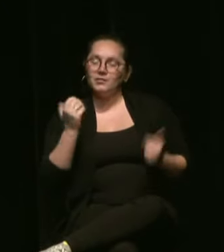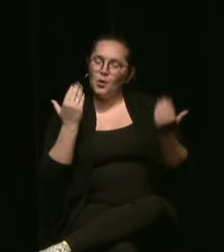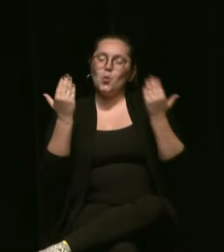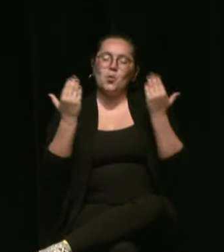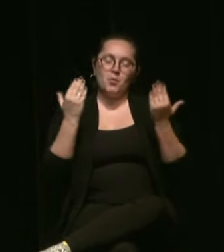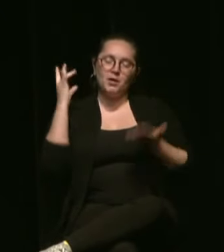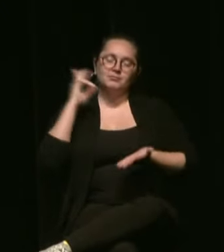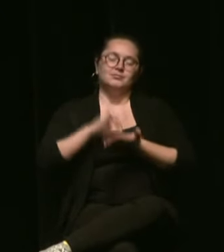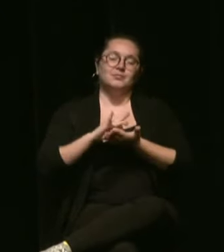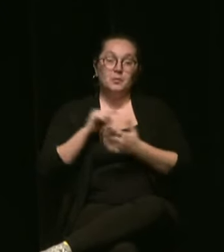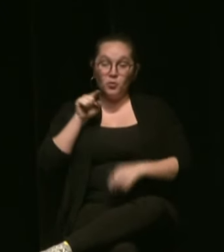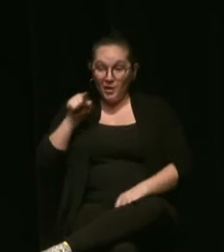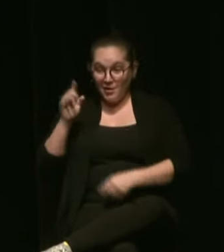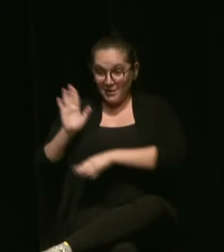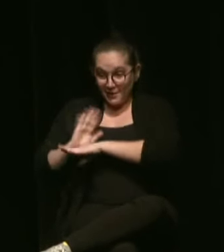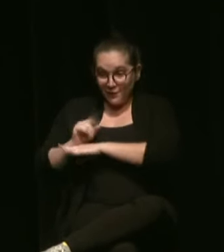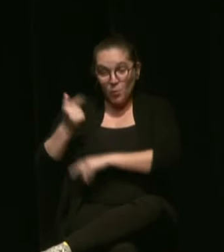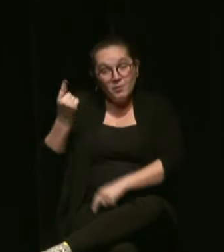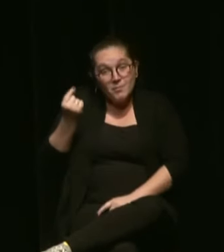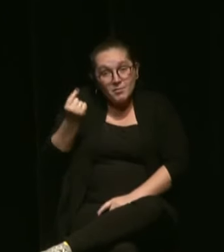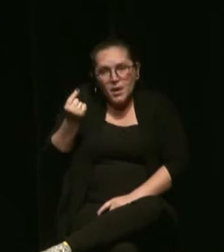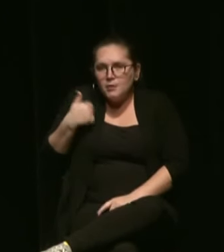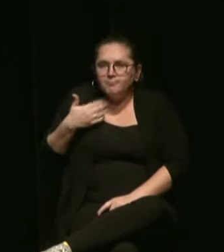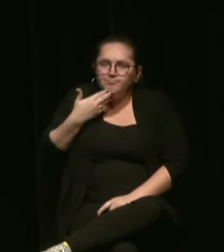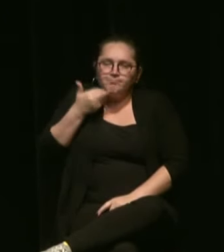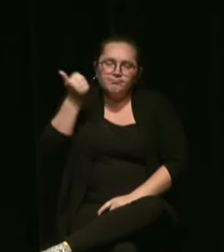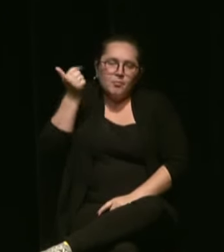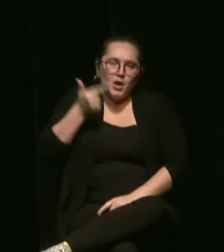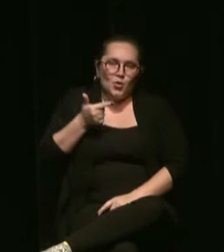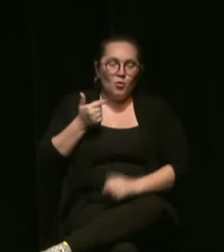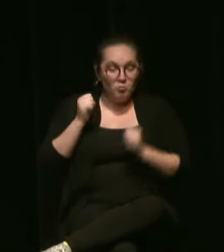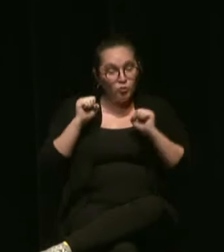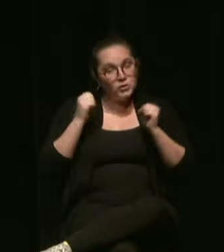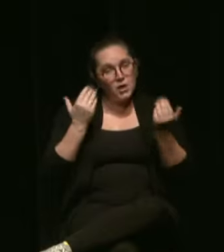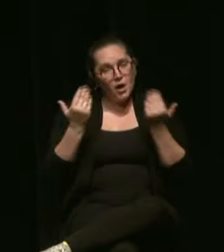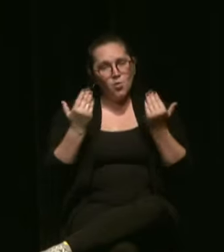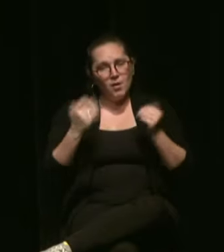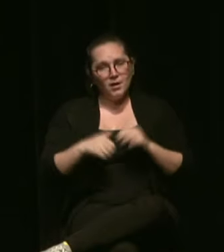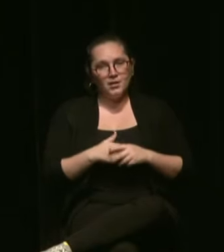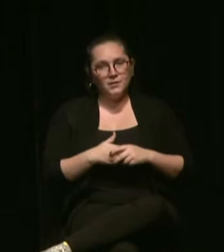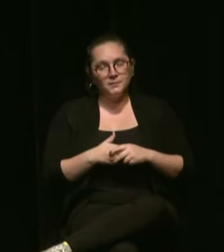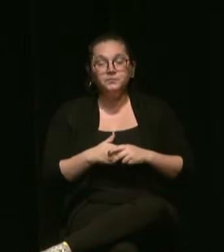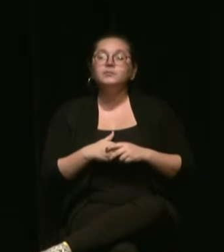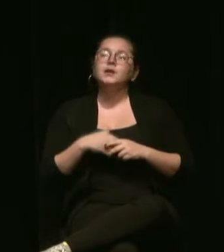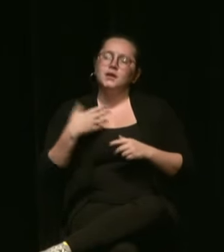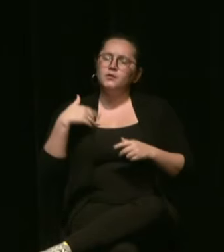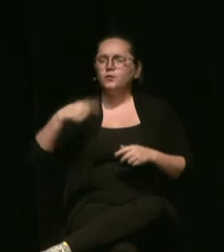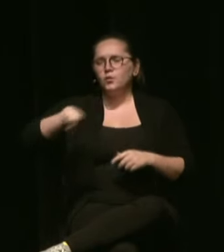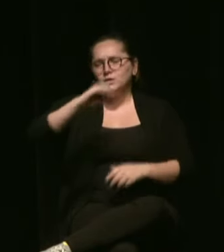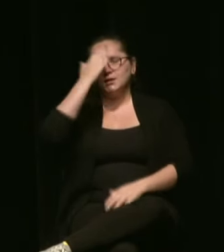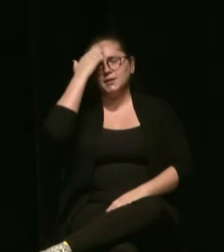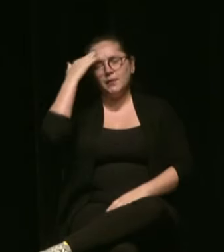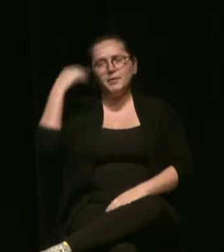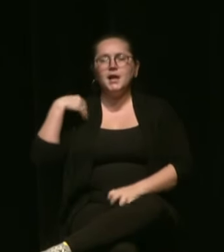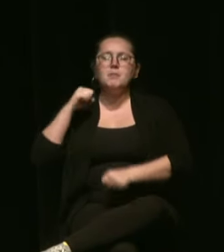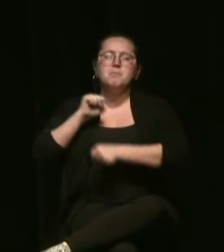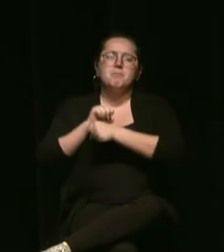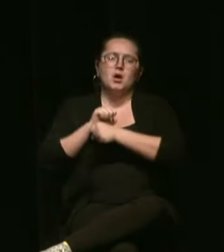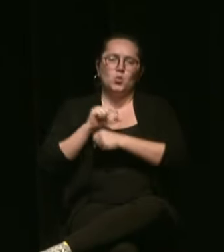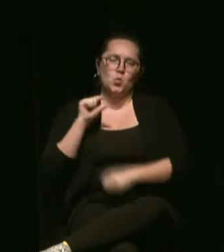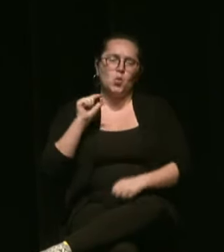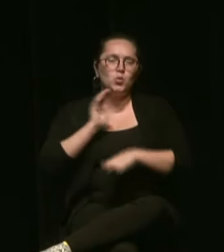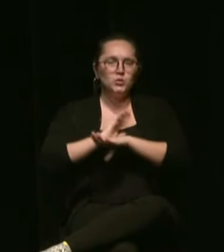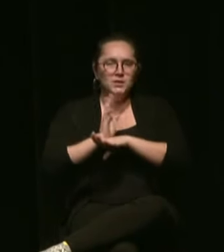grandeza do Cabra. E durante muito tempo, como vocês sabem, ele ficou sem fazer cinema. Ou fez coisas menores.